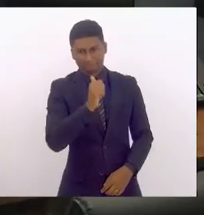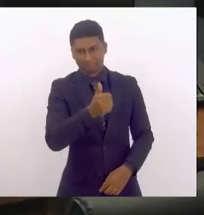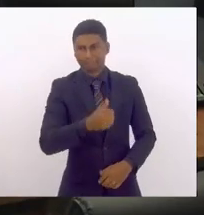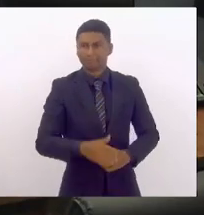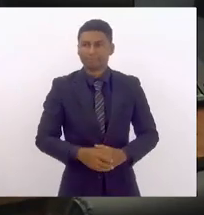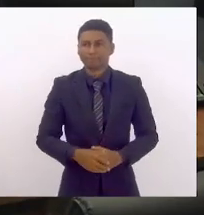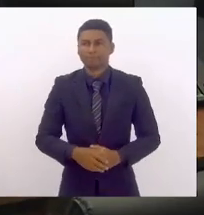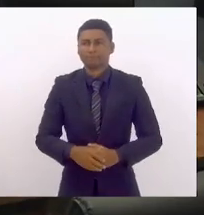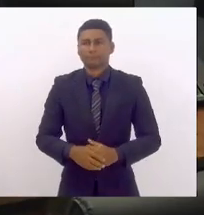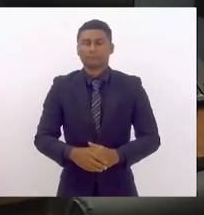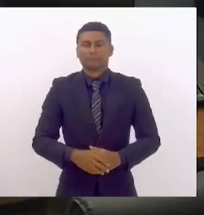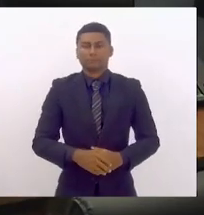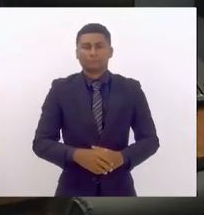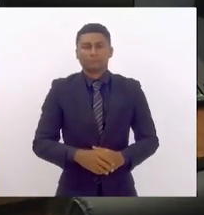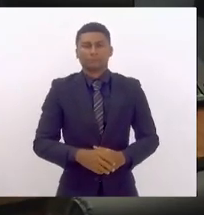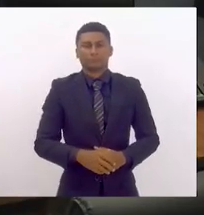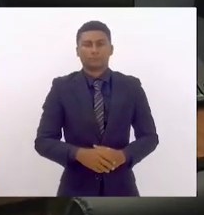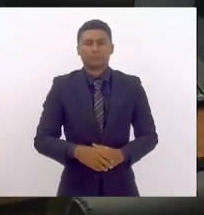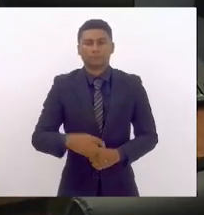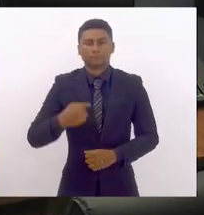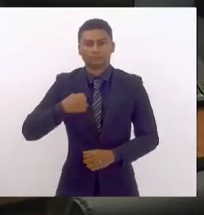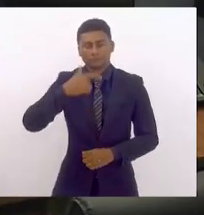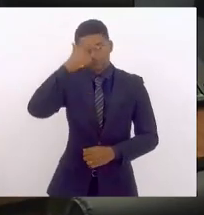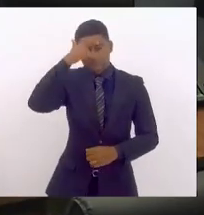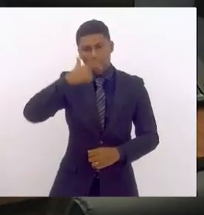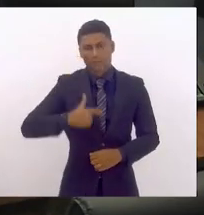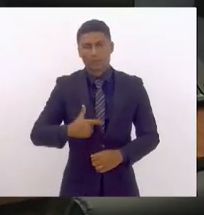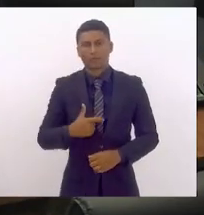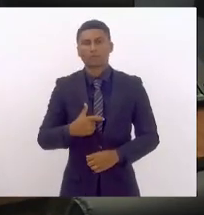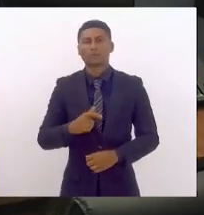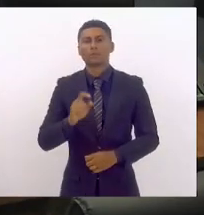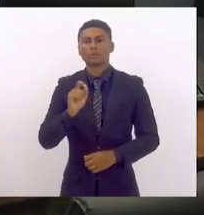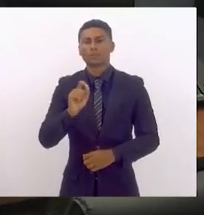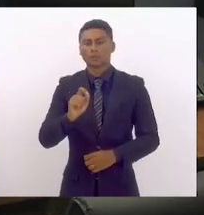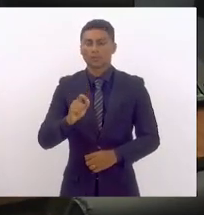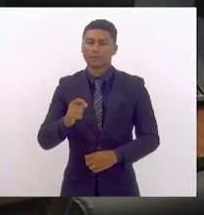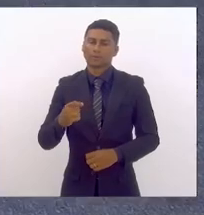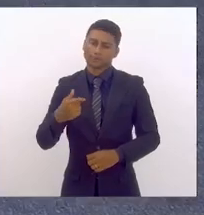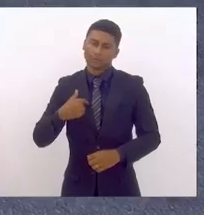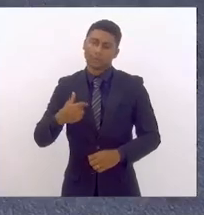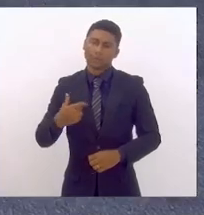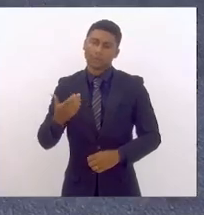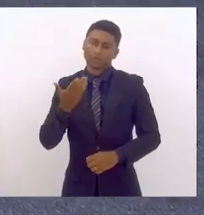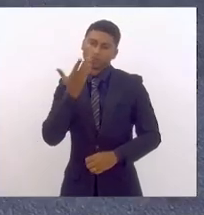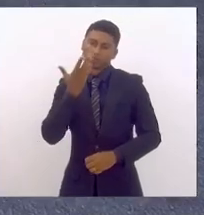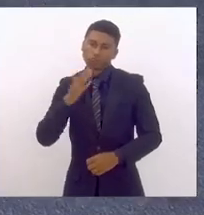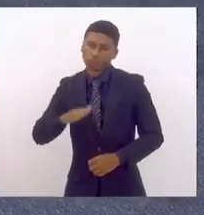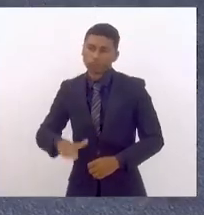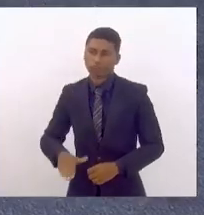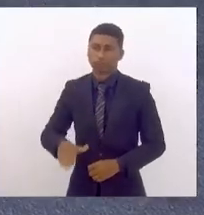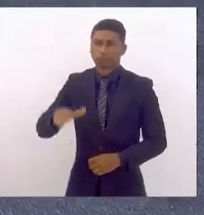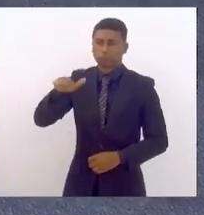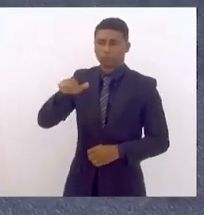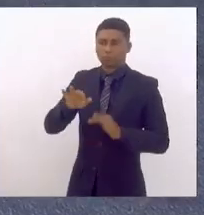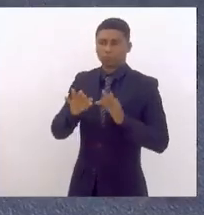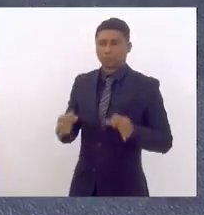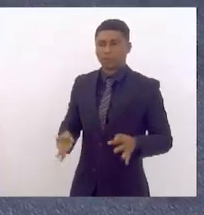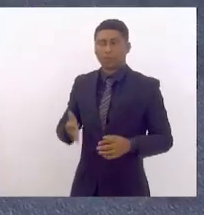eu eu sou de origem simples mamãe era Parteira